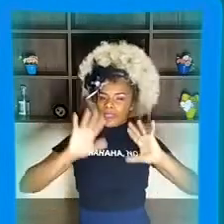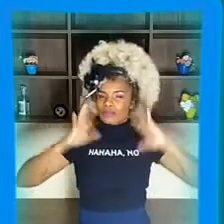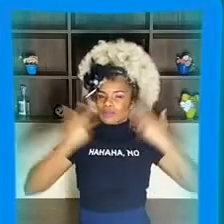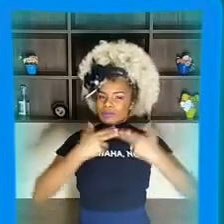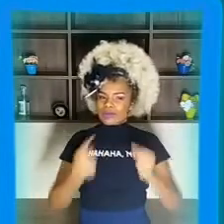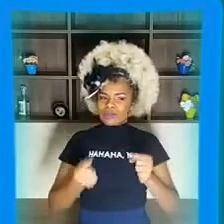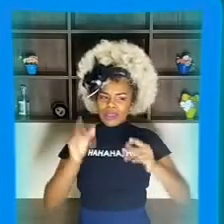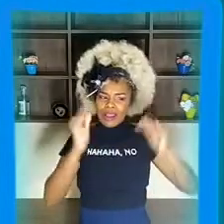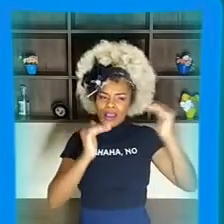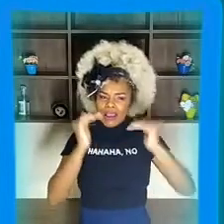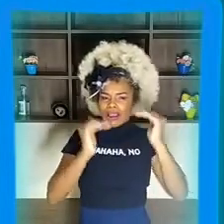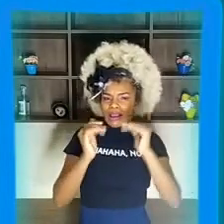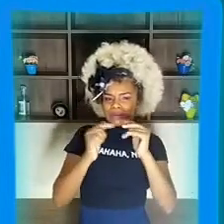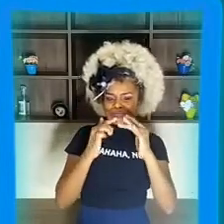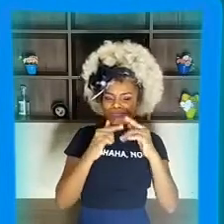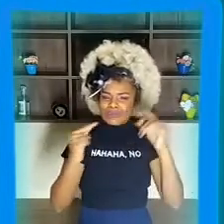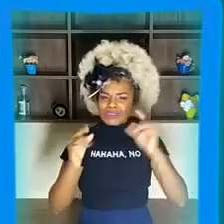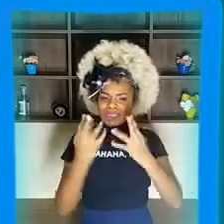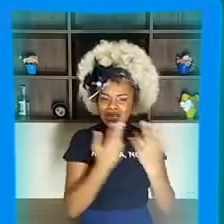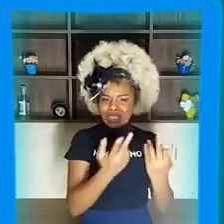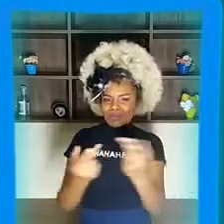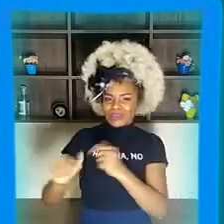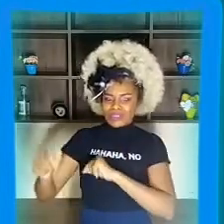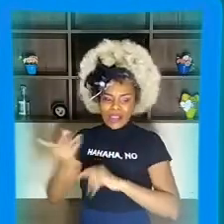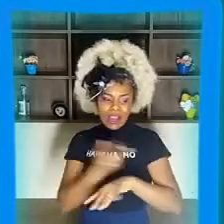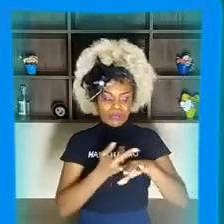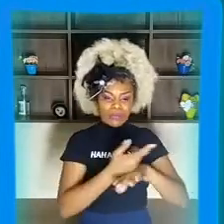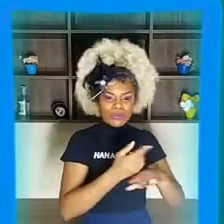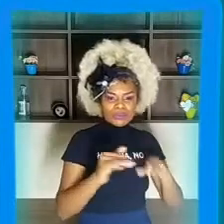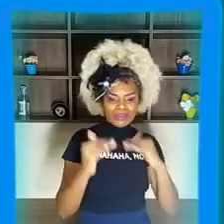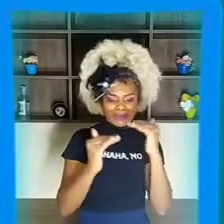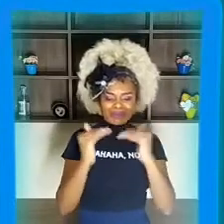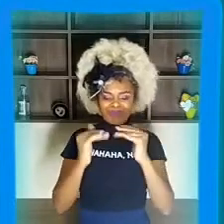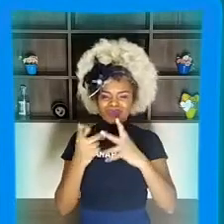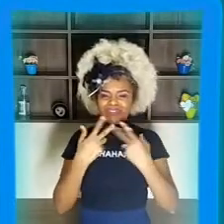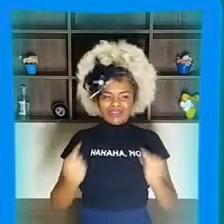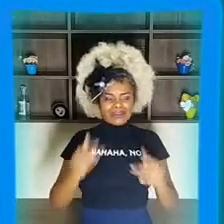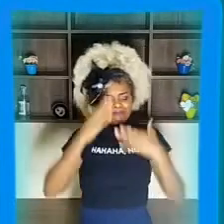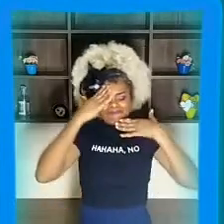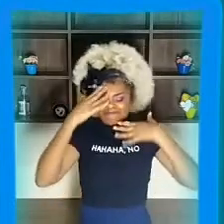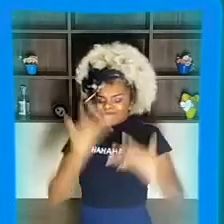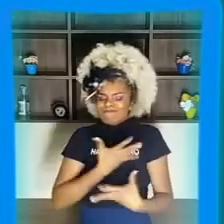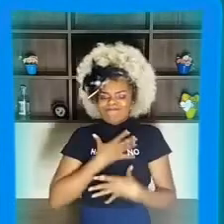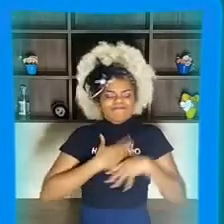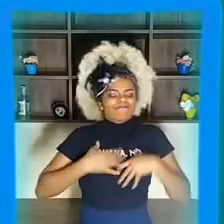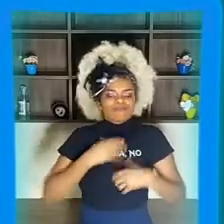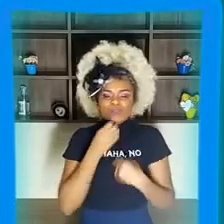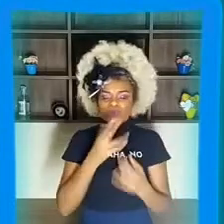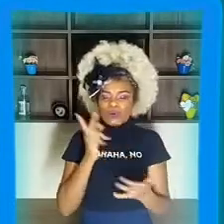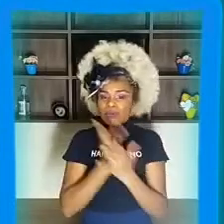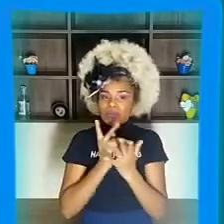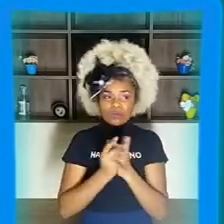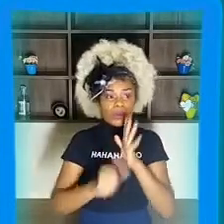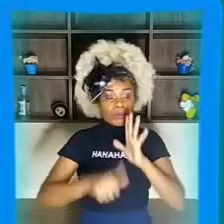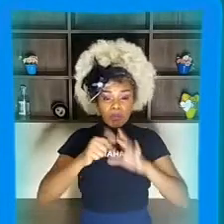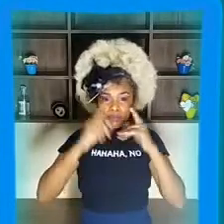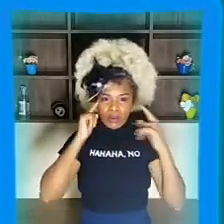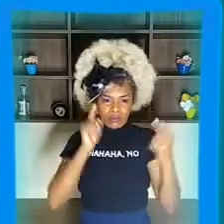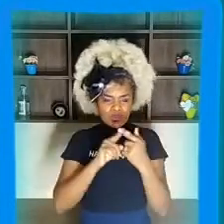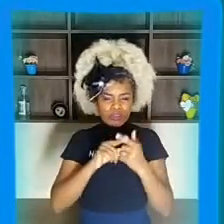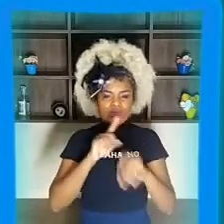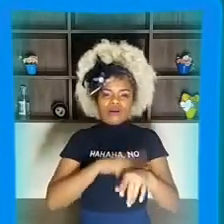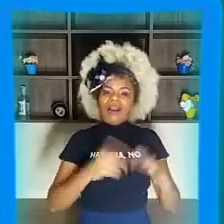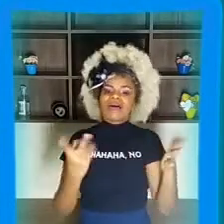da sintonia, da semelhança das nossas buscas. Então esse processo é muito gratificante. Ainda que não seja o primeiro objetivo, quando